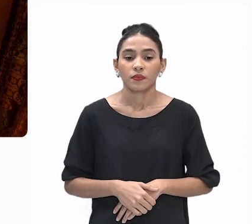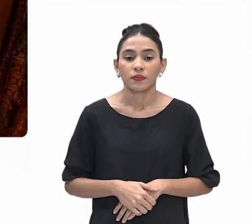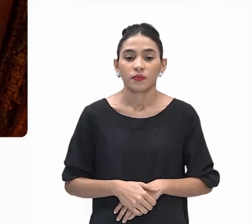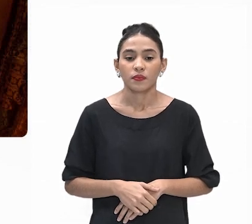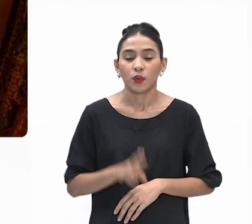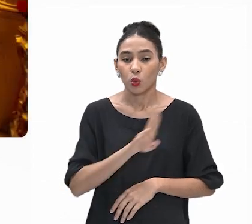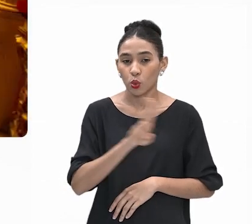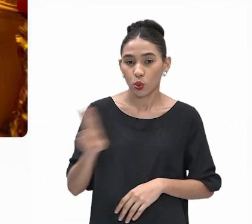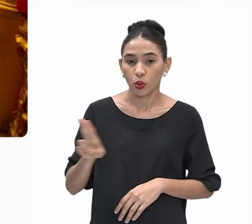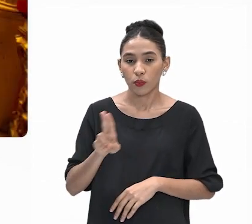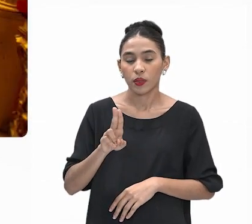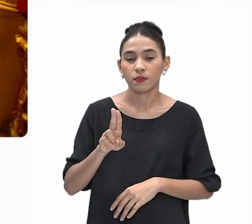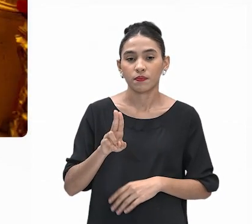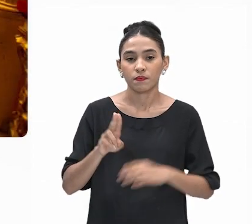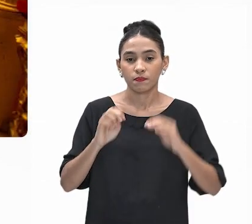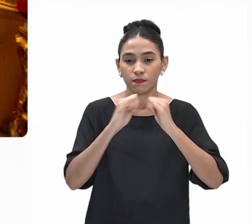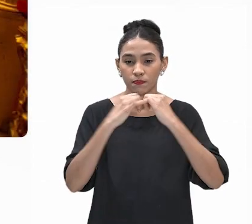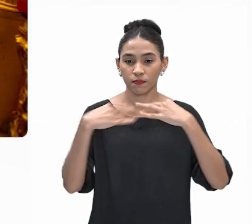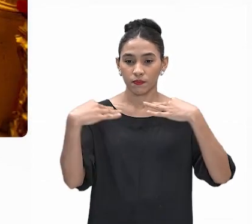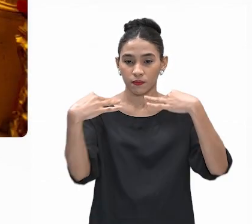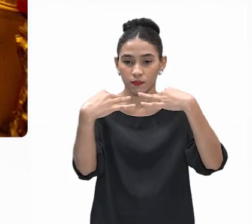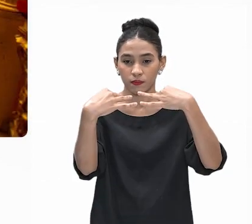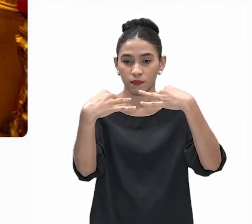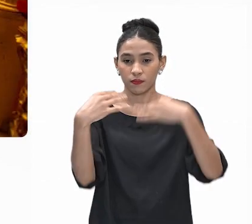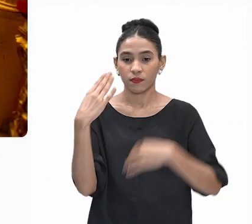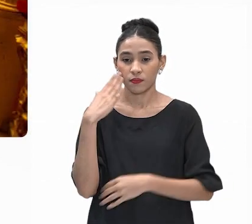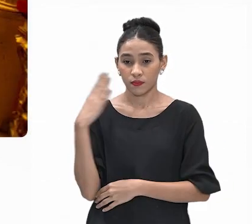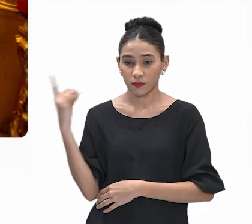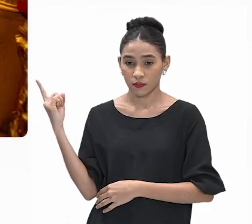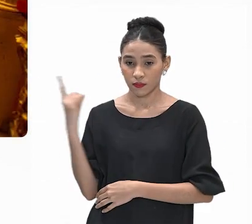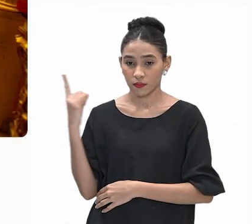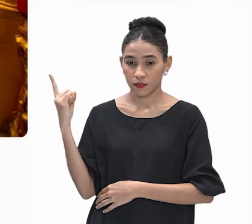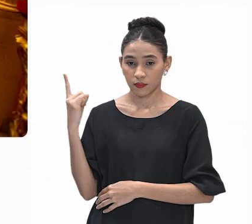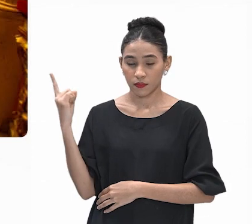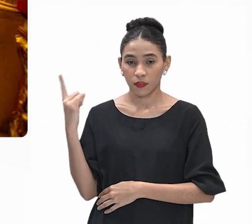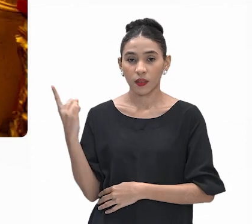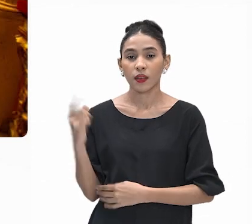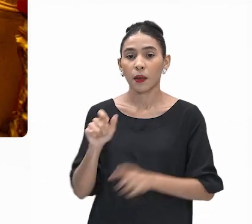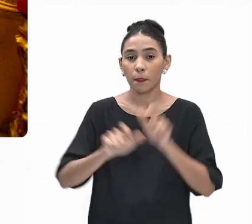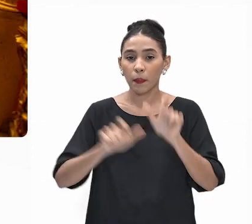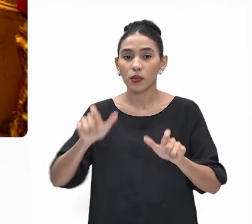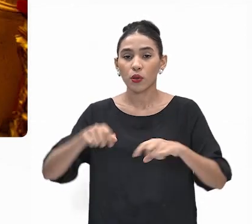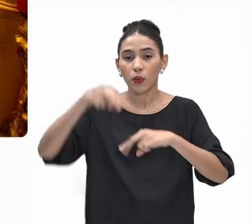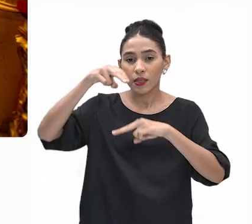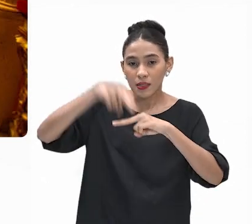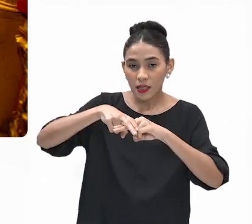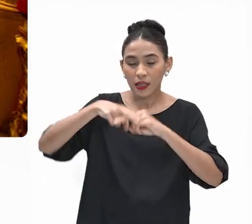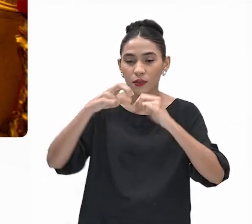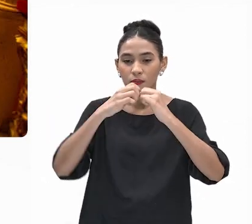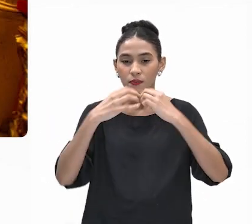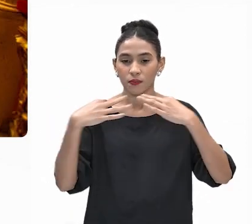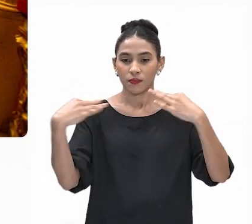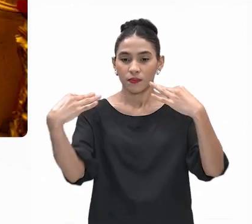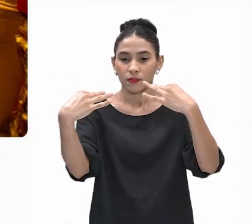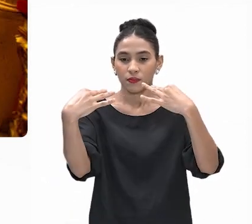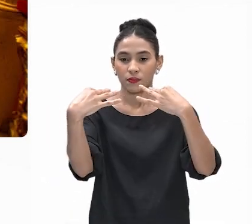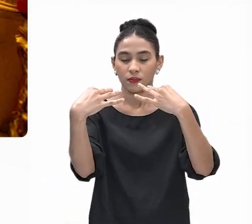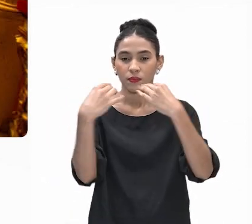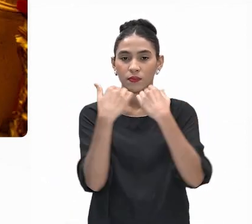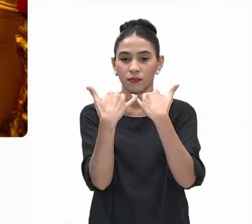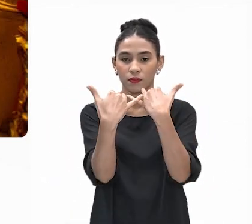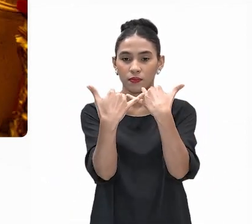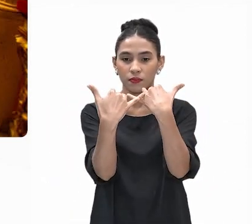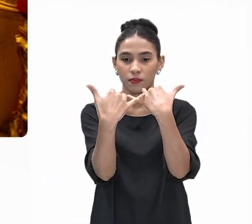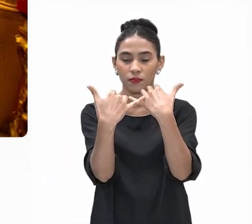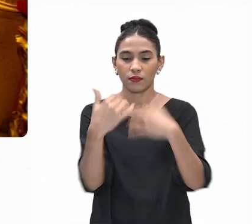de plateia, tá? Então, aí nós temos onde as pessoas ficam sentadas, essa é a plateia principal. E ao redor nós temos o